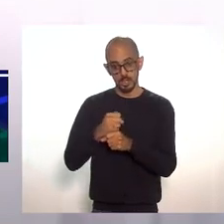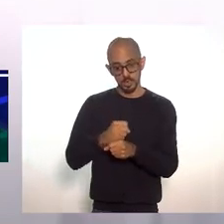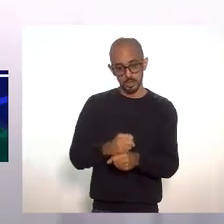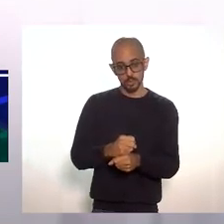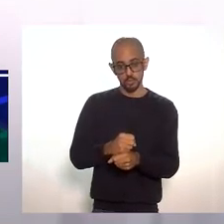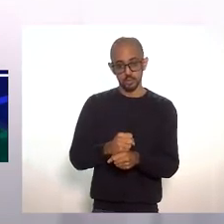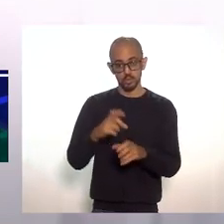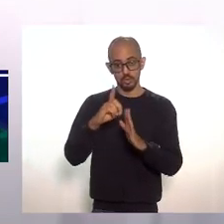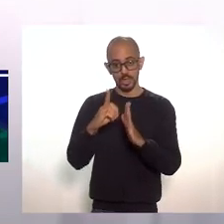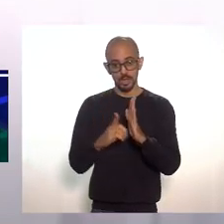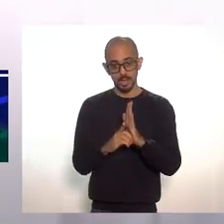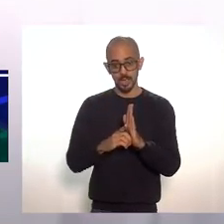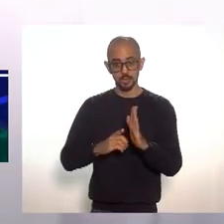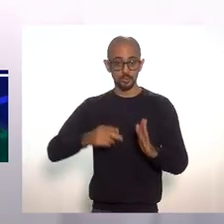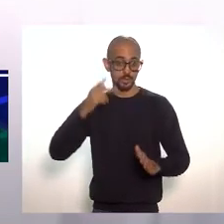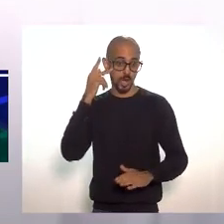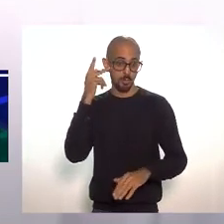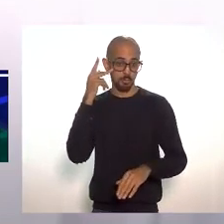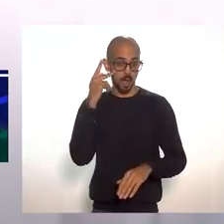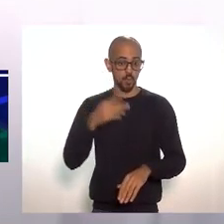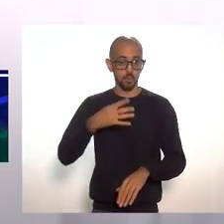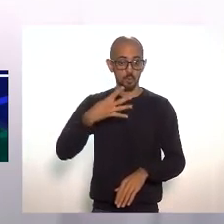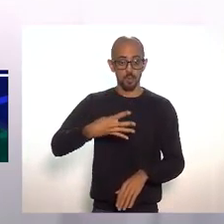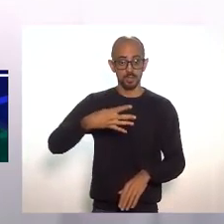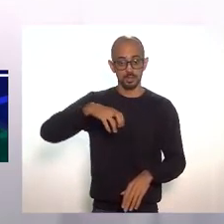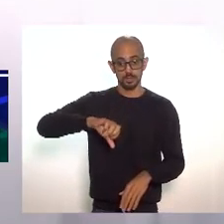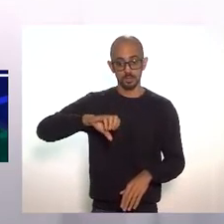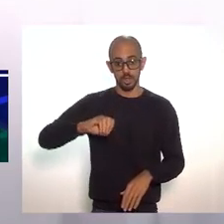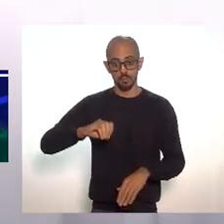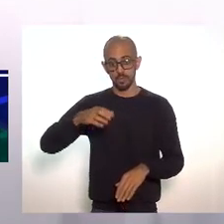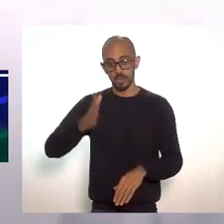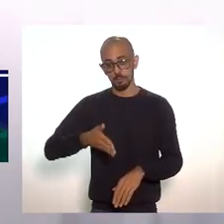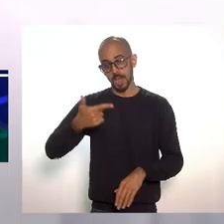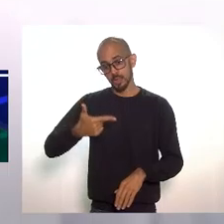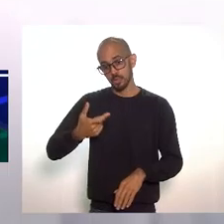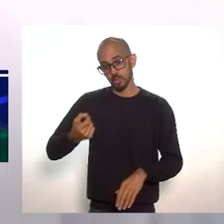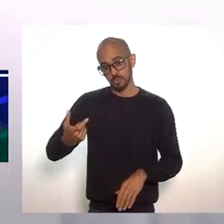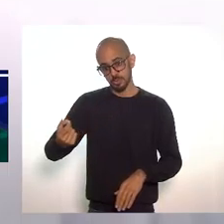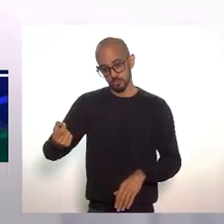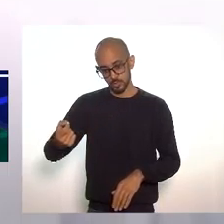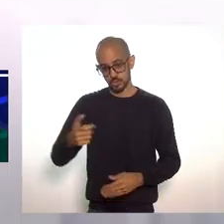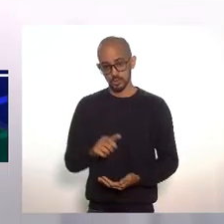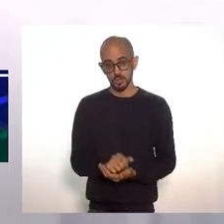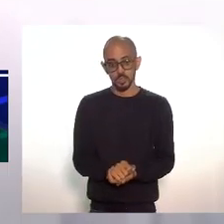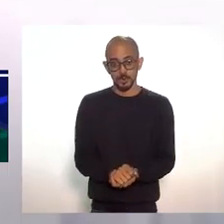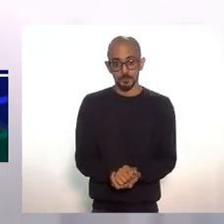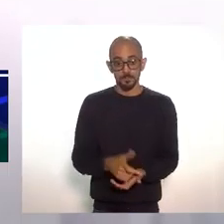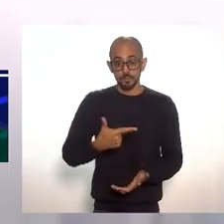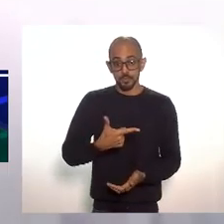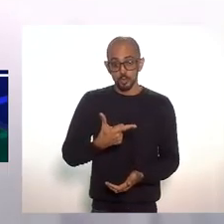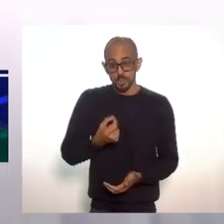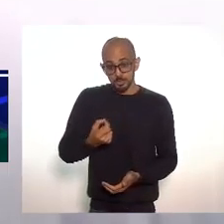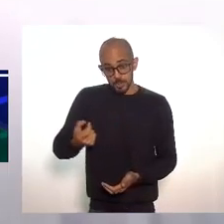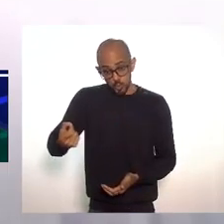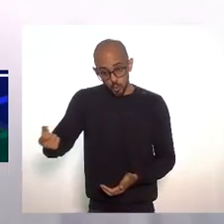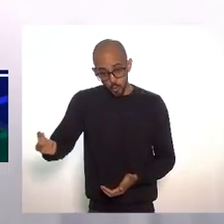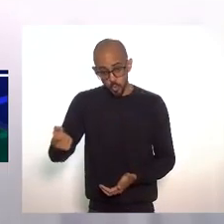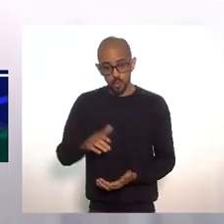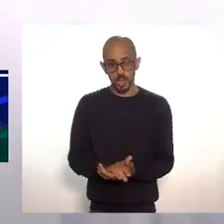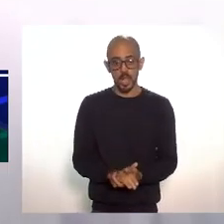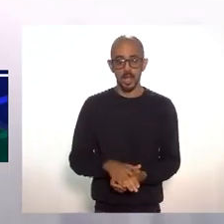paulista número 45.490 de 2000, regulamento do ICMS do Estado de São Paulo,